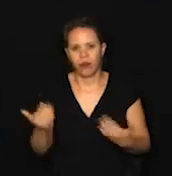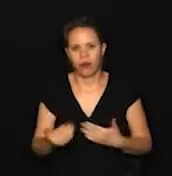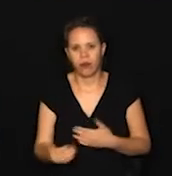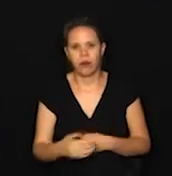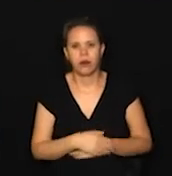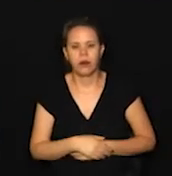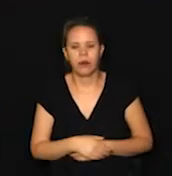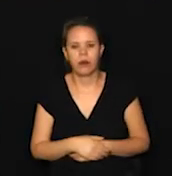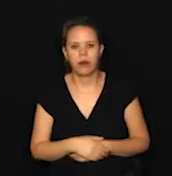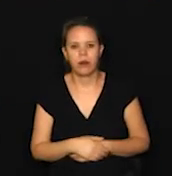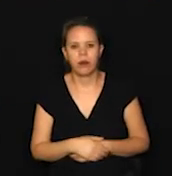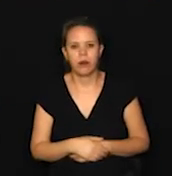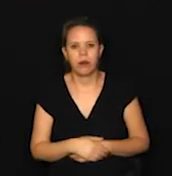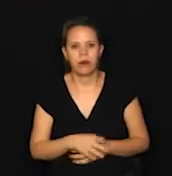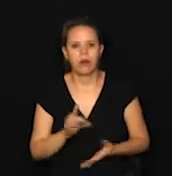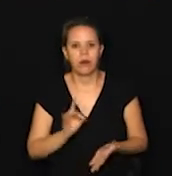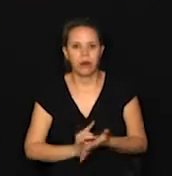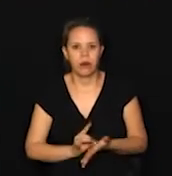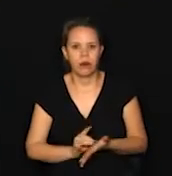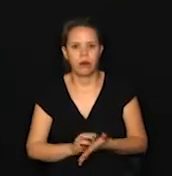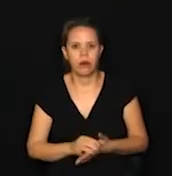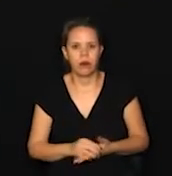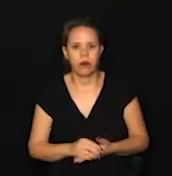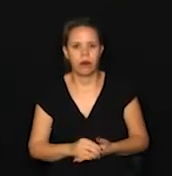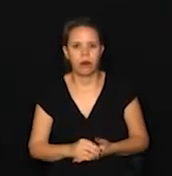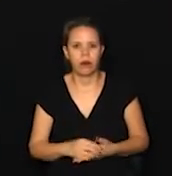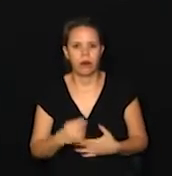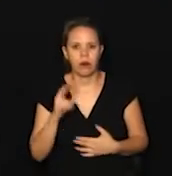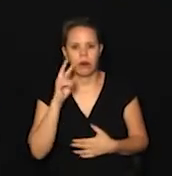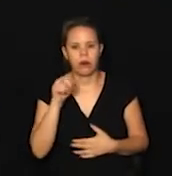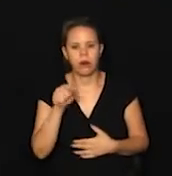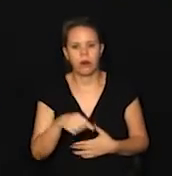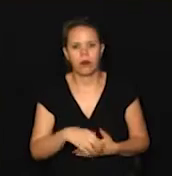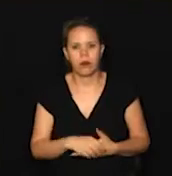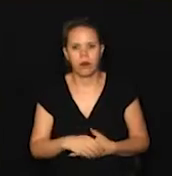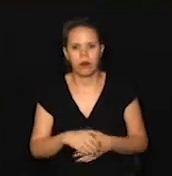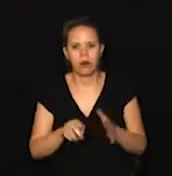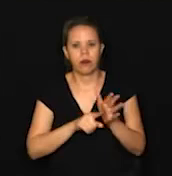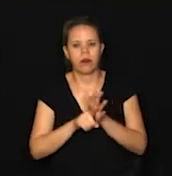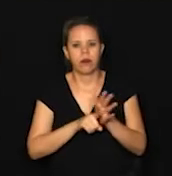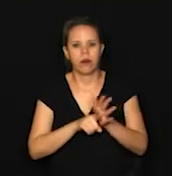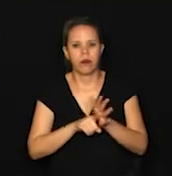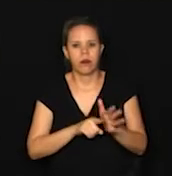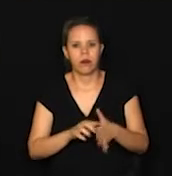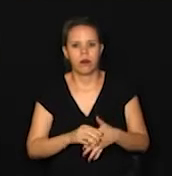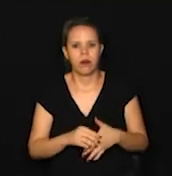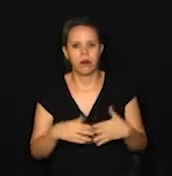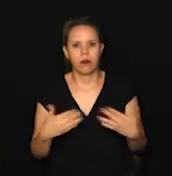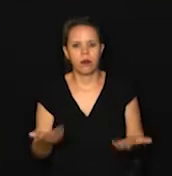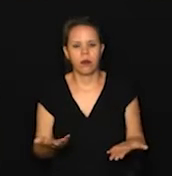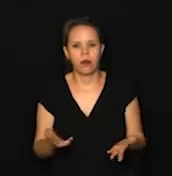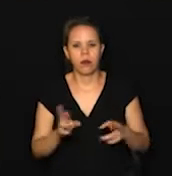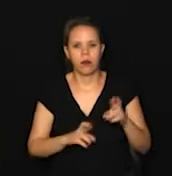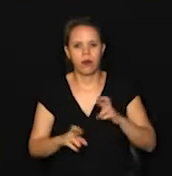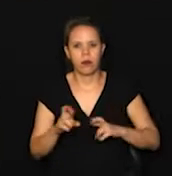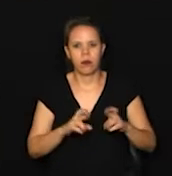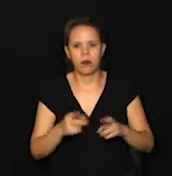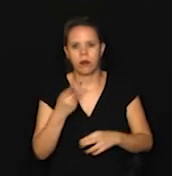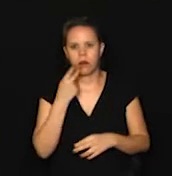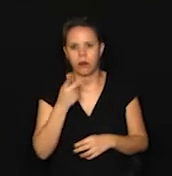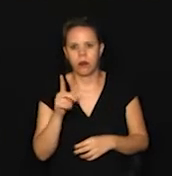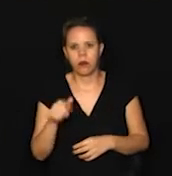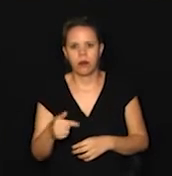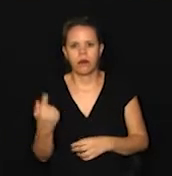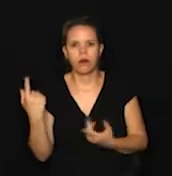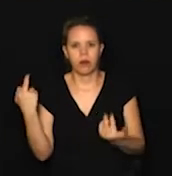hoje. Esses casos confirmados são casos que, quando a gente olha aqui em investigação, é quando vem o exame e fala, não, era